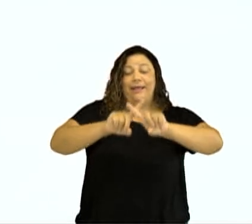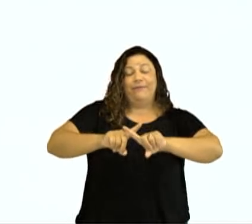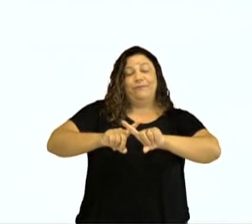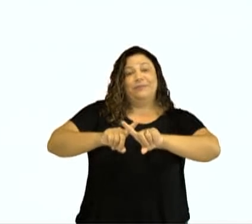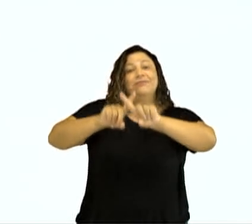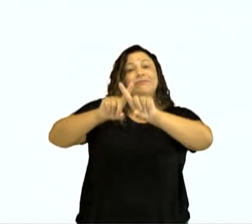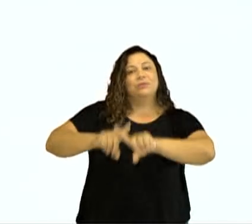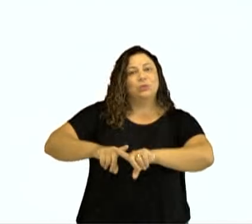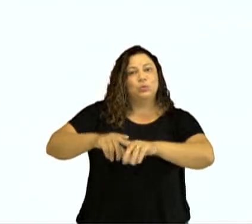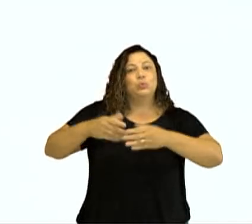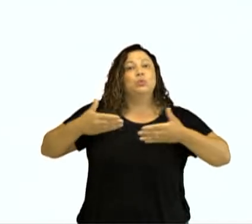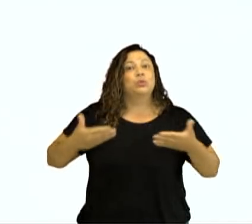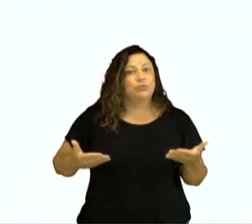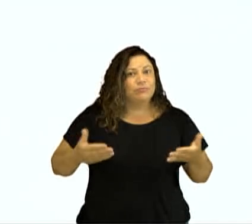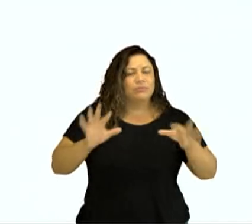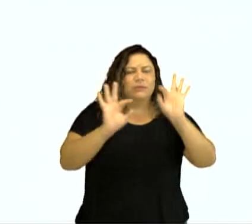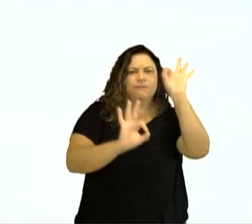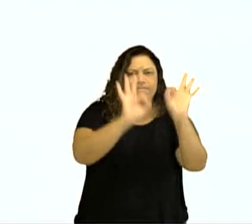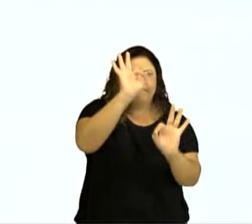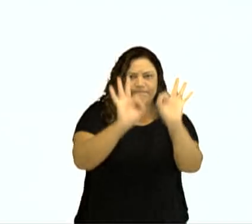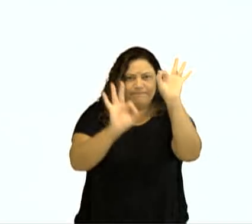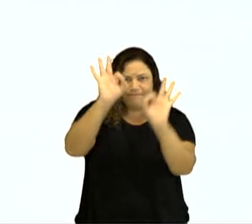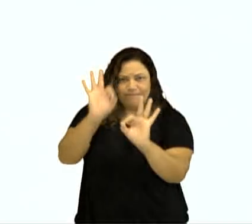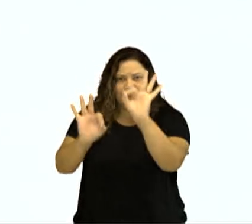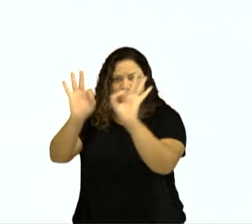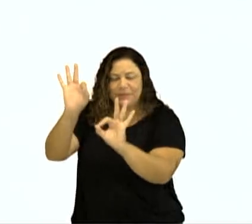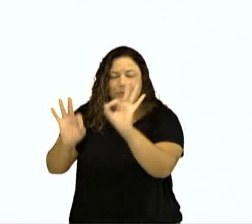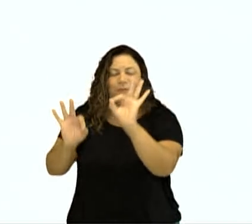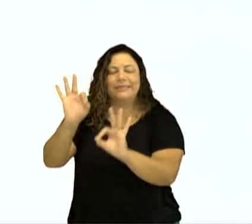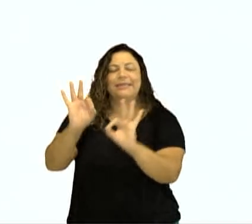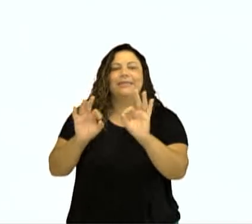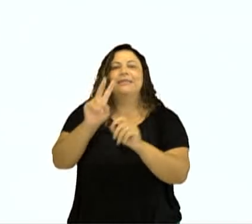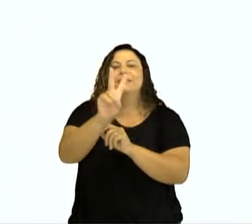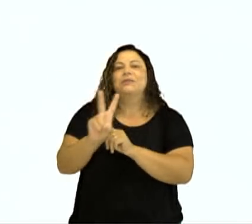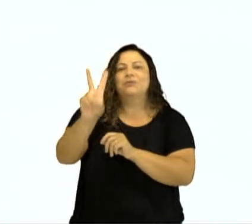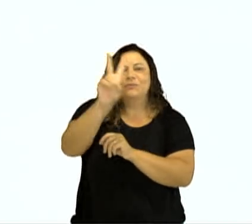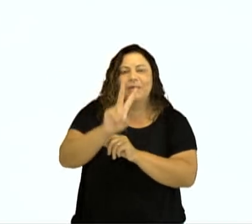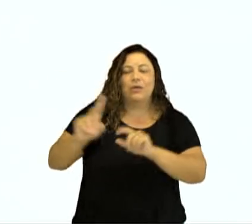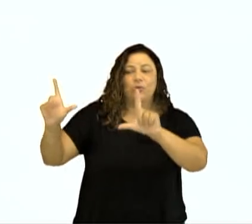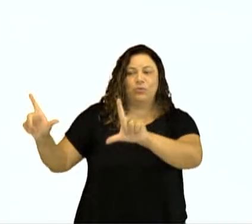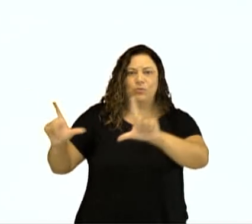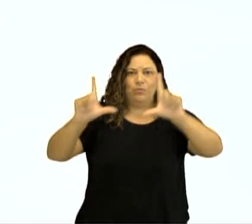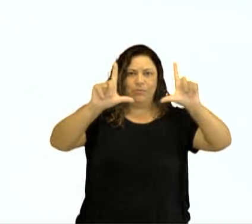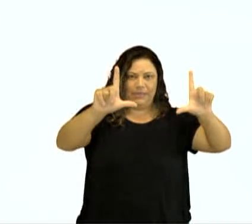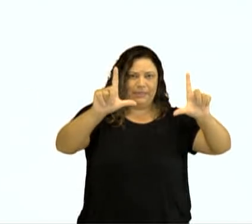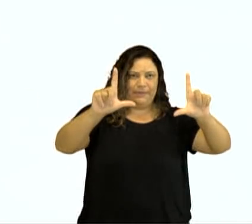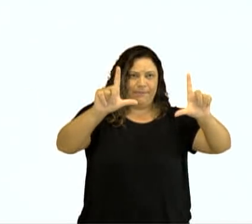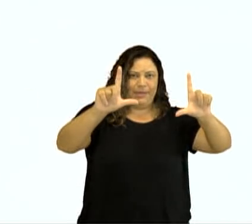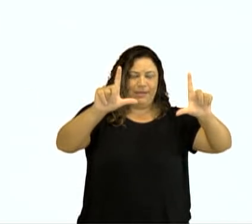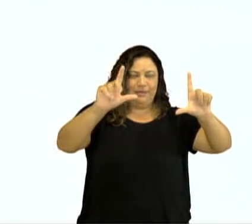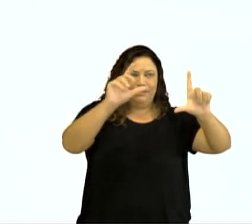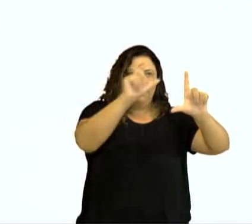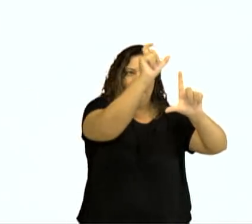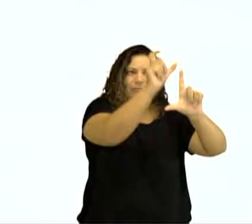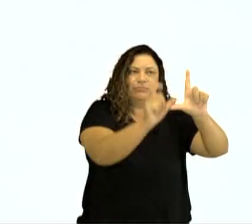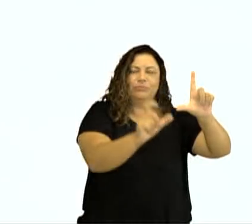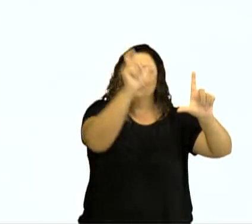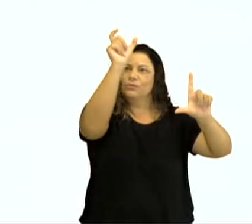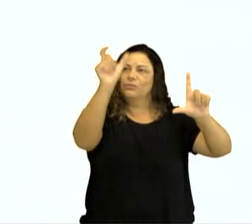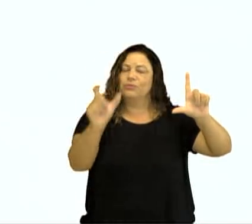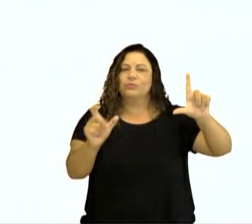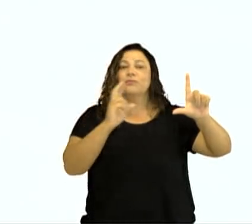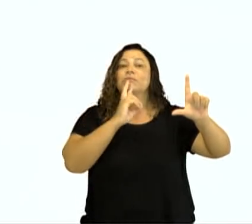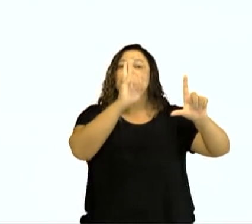X? Então, organize os valores aí numa tabela, coloque a regra que vai dar a resposta